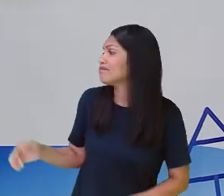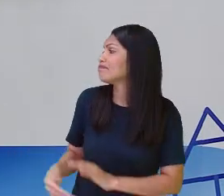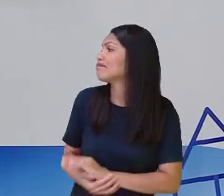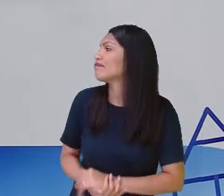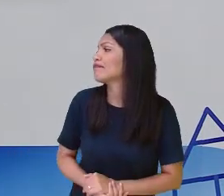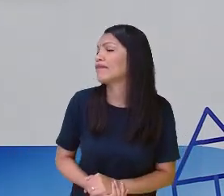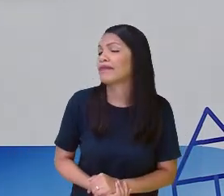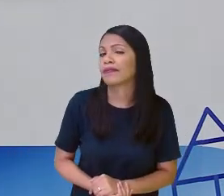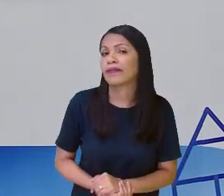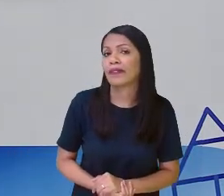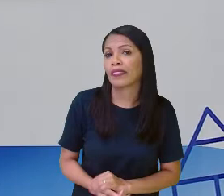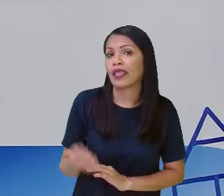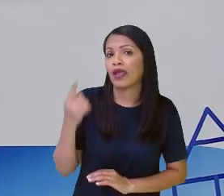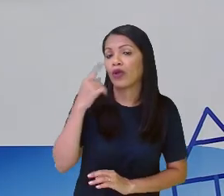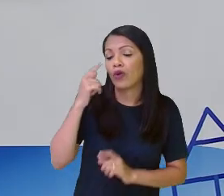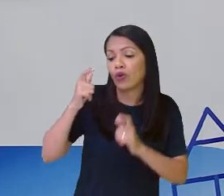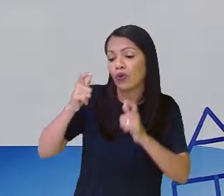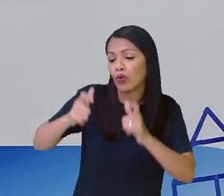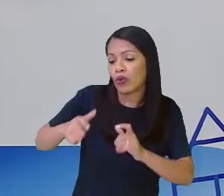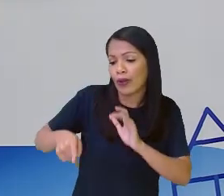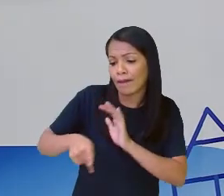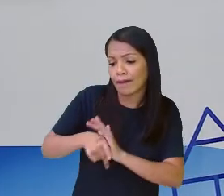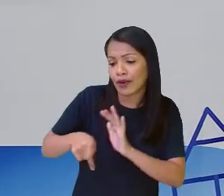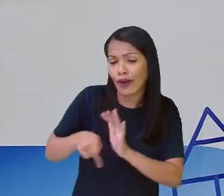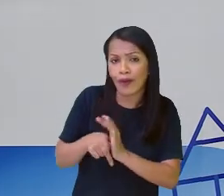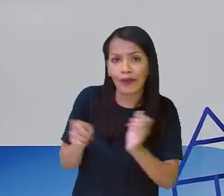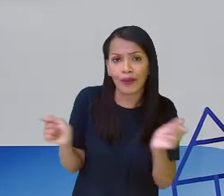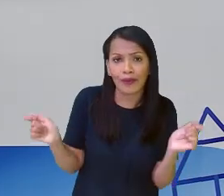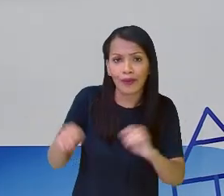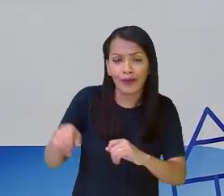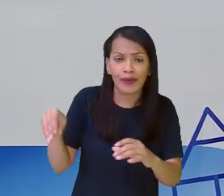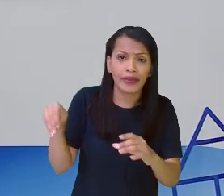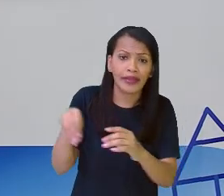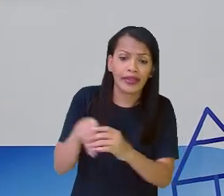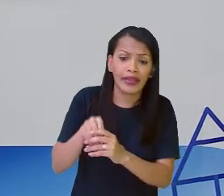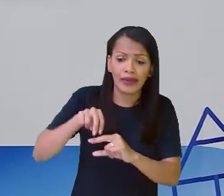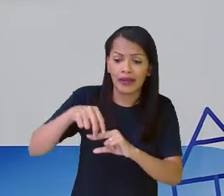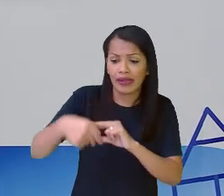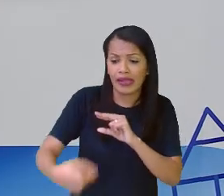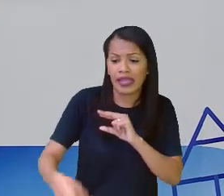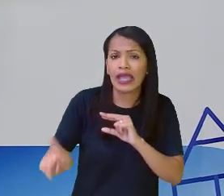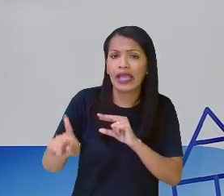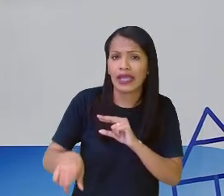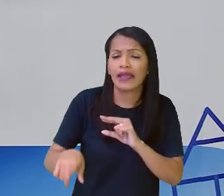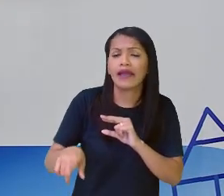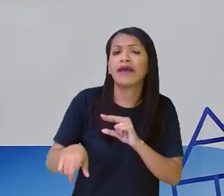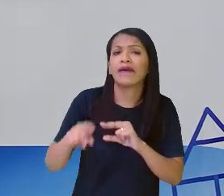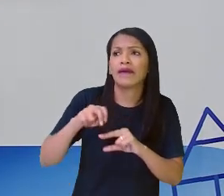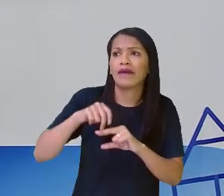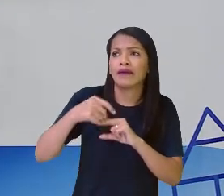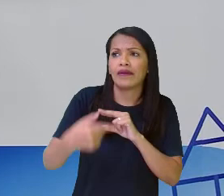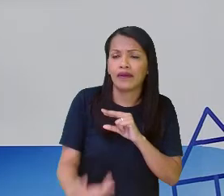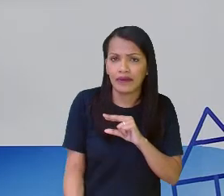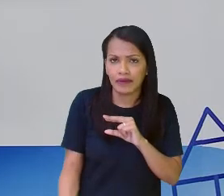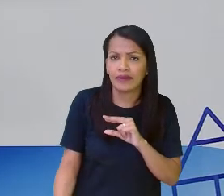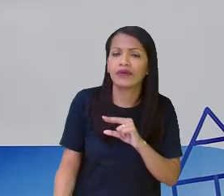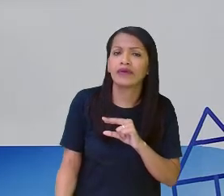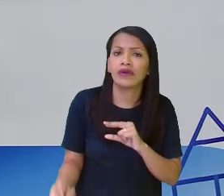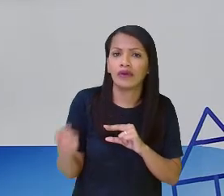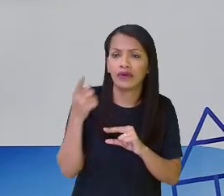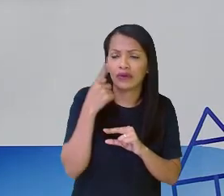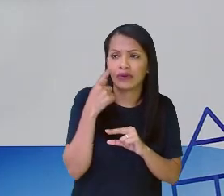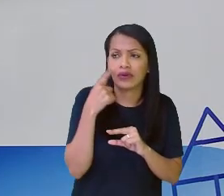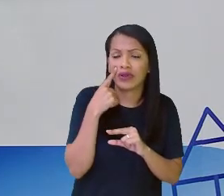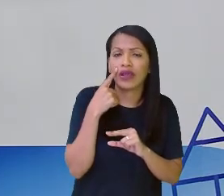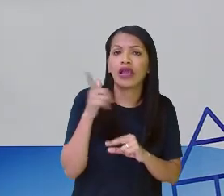né, o local onde a maior medida de capacidade, piscina, certo? Professor, é litro ou metro